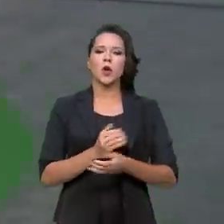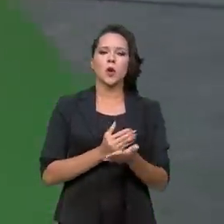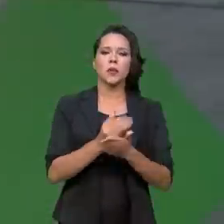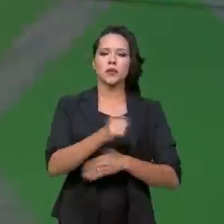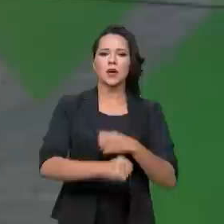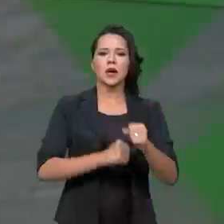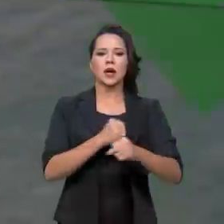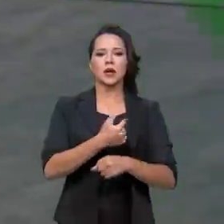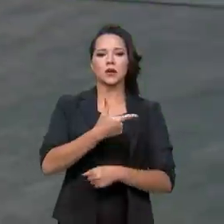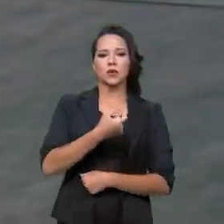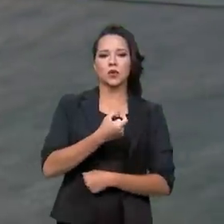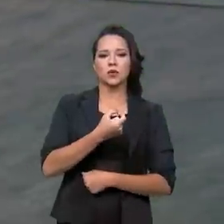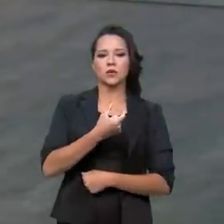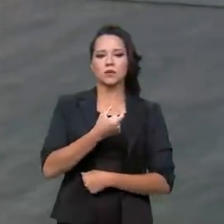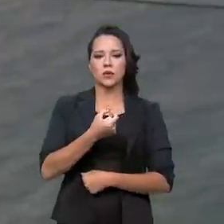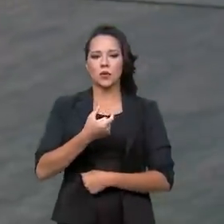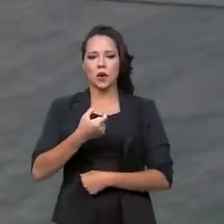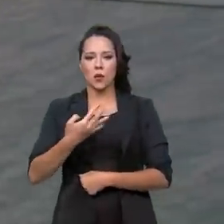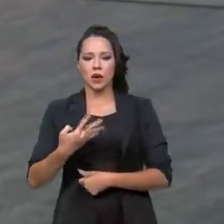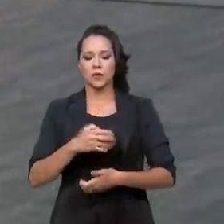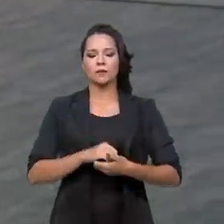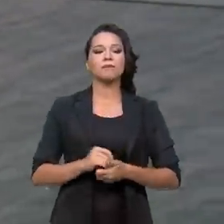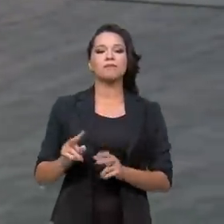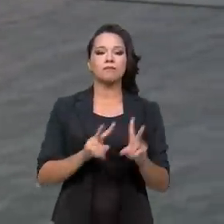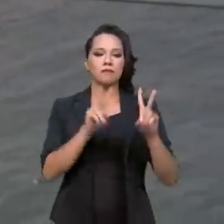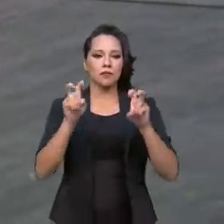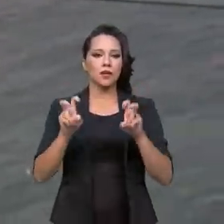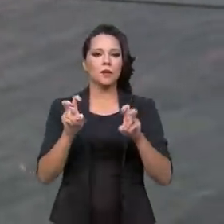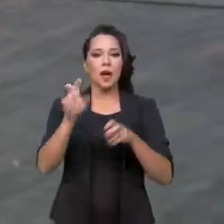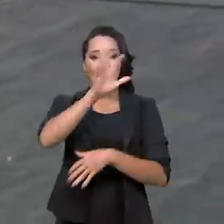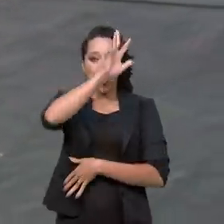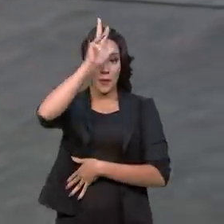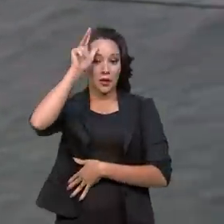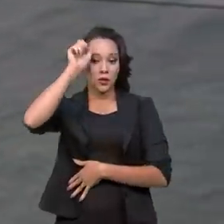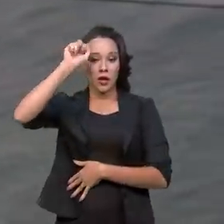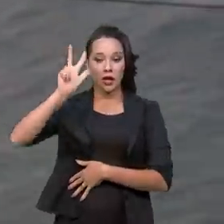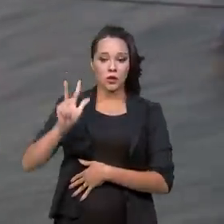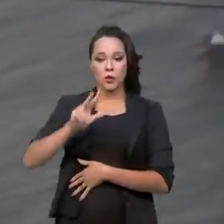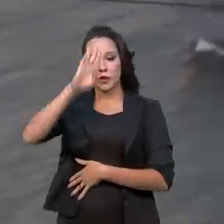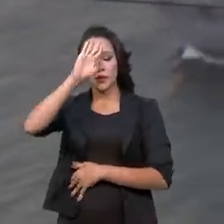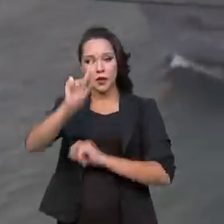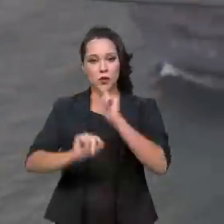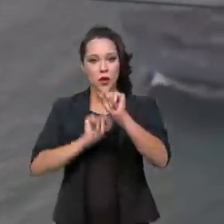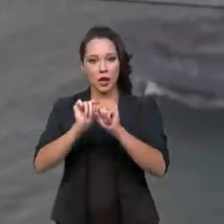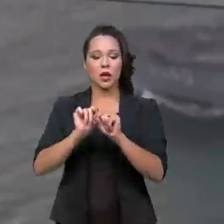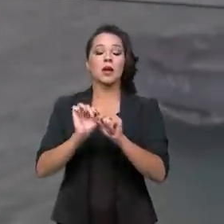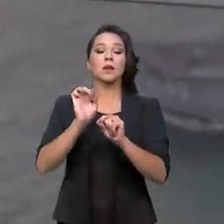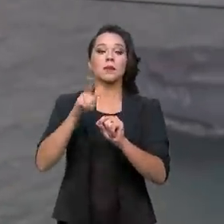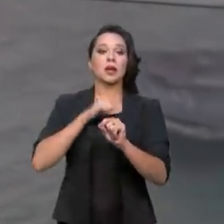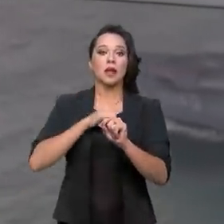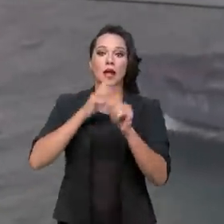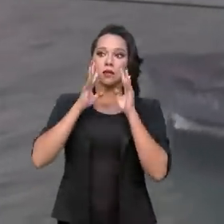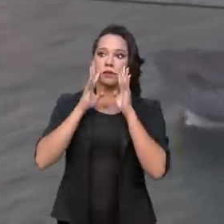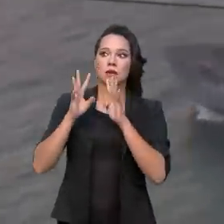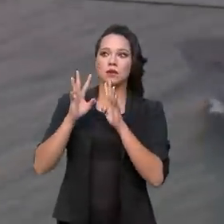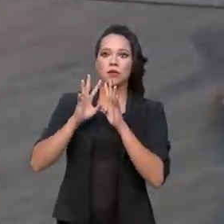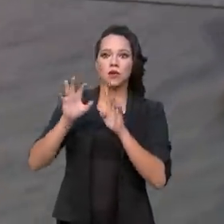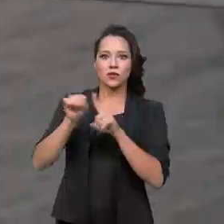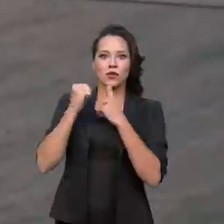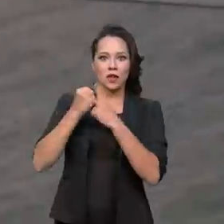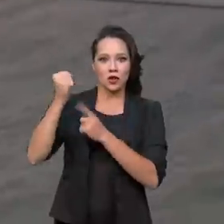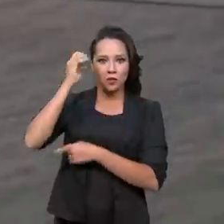2004. Estabeleceu-se esse termo principalmente para chamar a atenção da sociedade